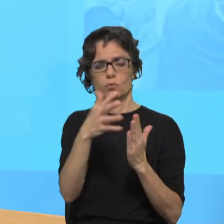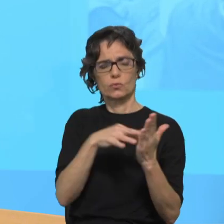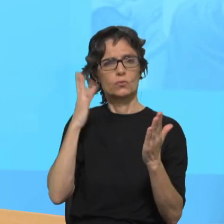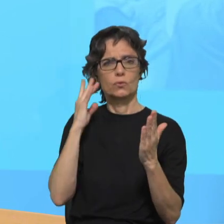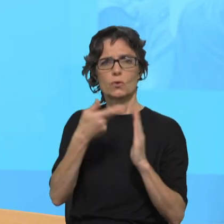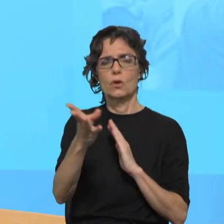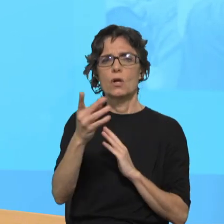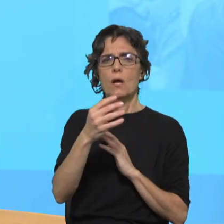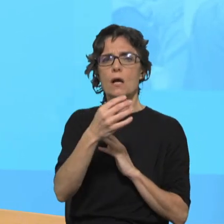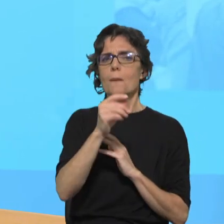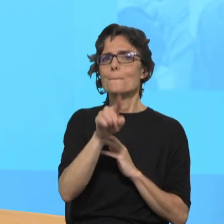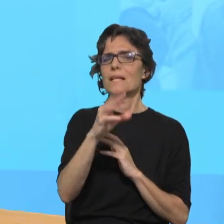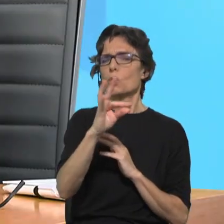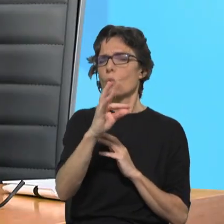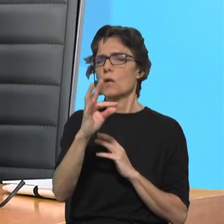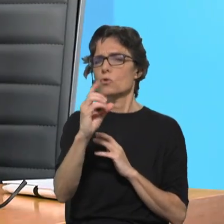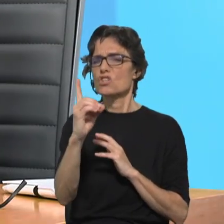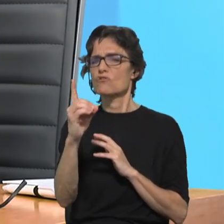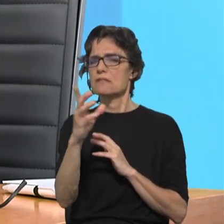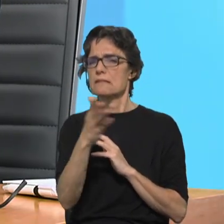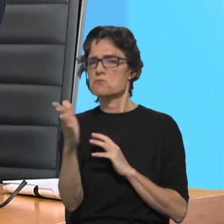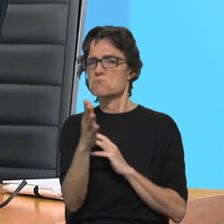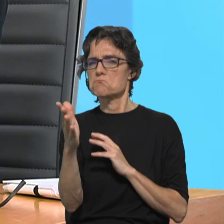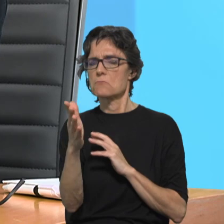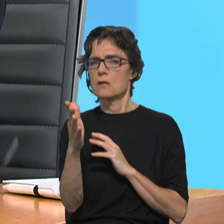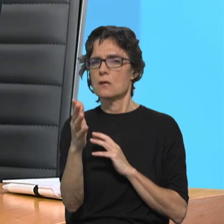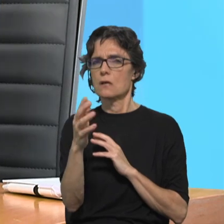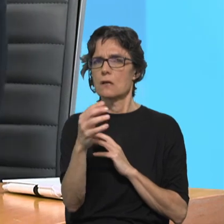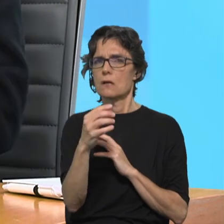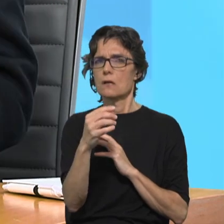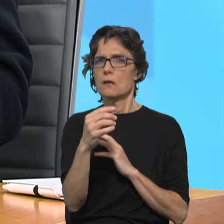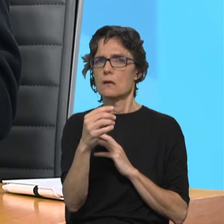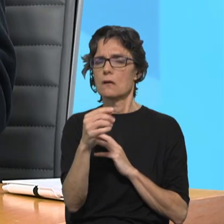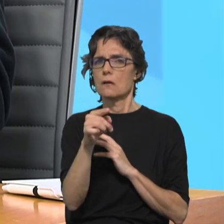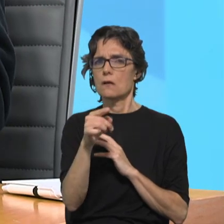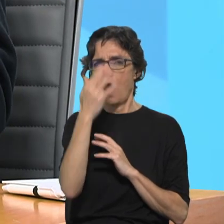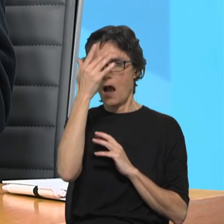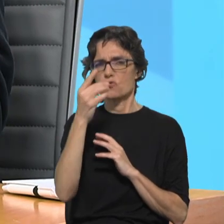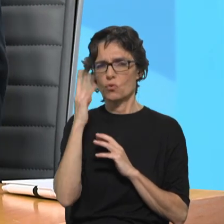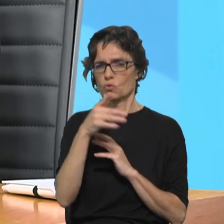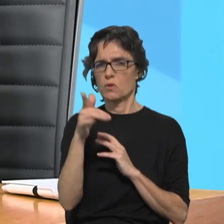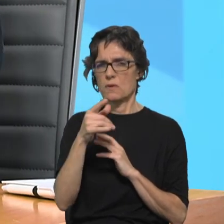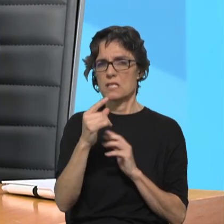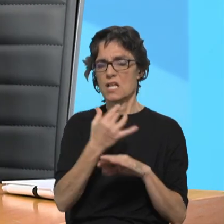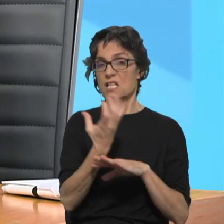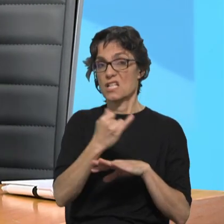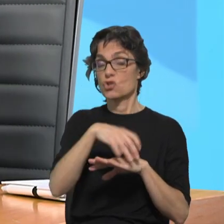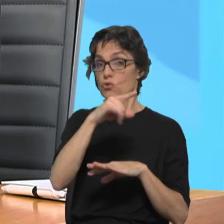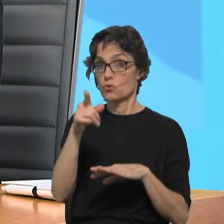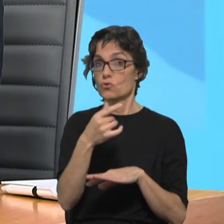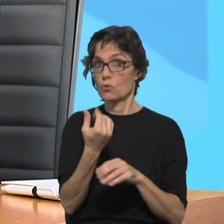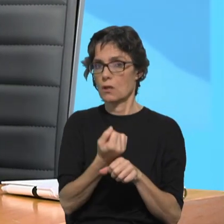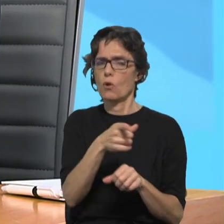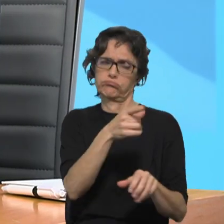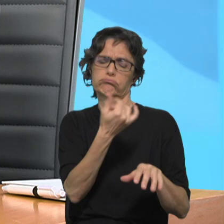1.416 crimes. Creio eu que são números avançados por essa outra instituição que também trabalha nesta área. Sem dúvida, e faz um trabalho